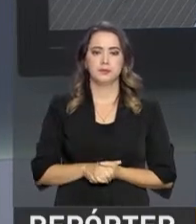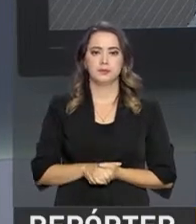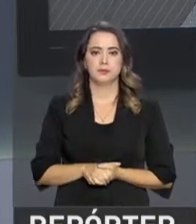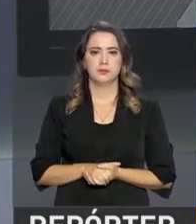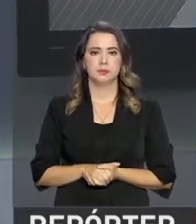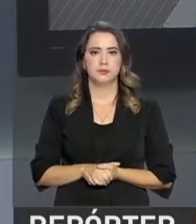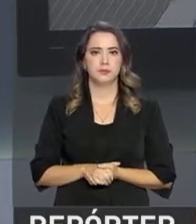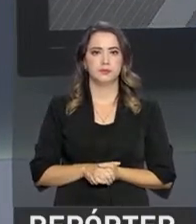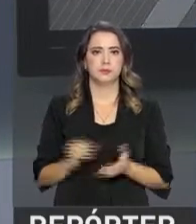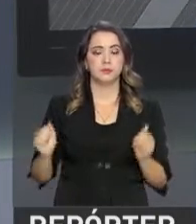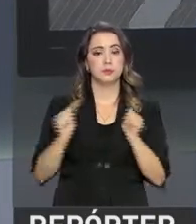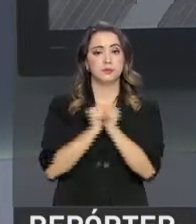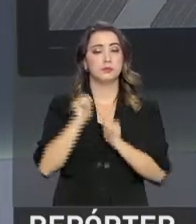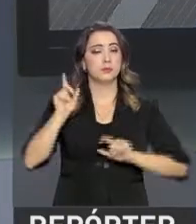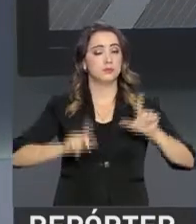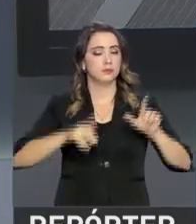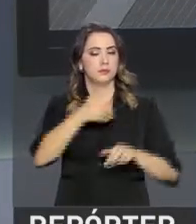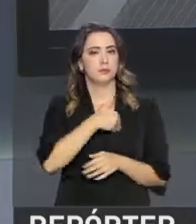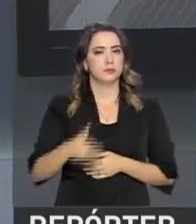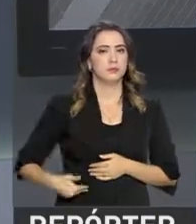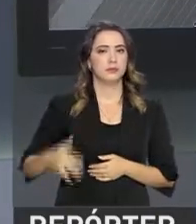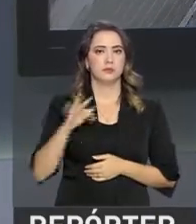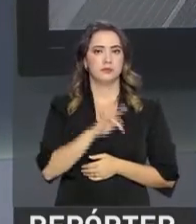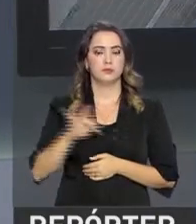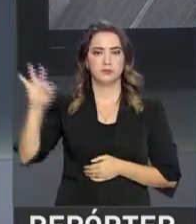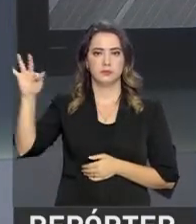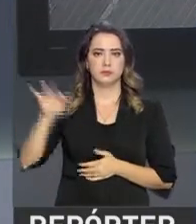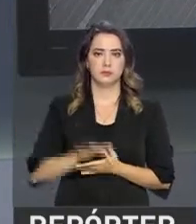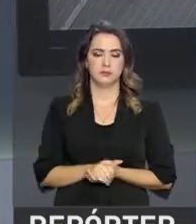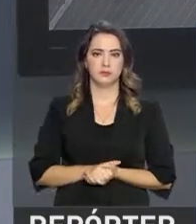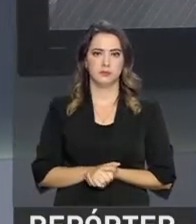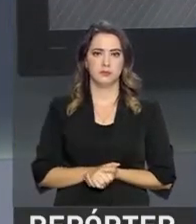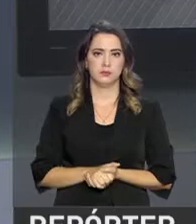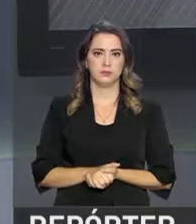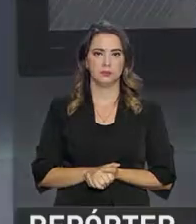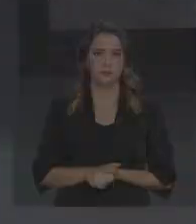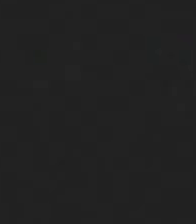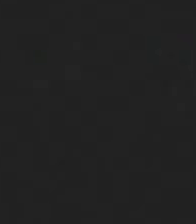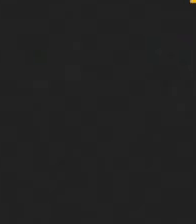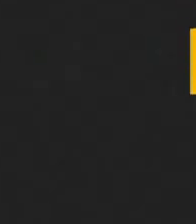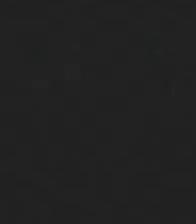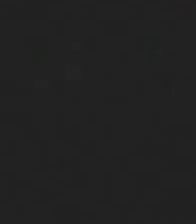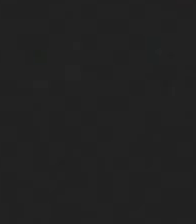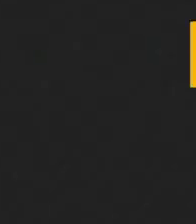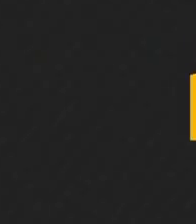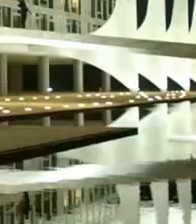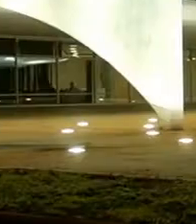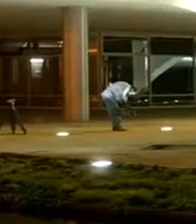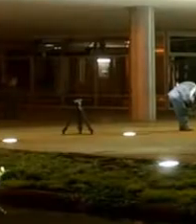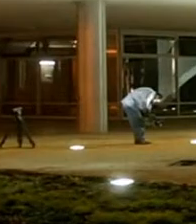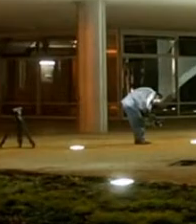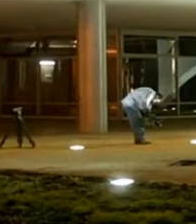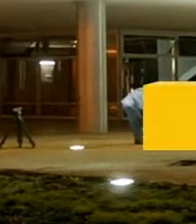na internet. Continue com a gente na NBR, a TV do Governo Federal.